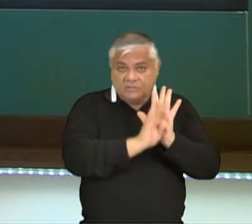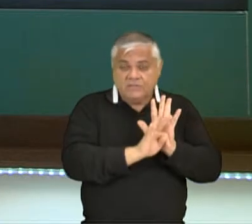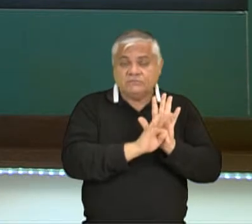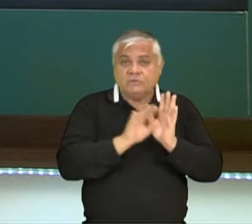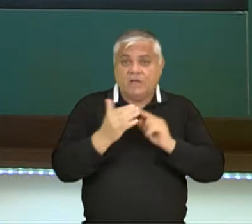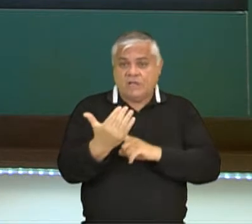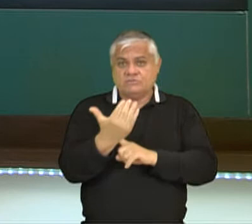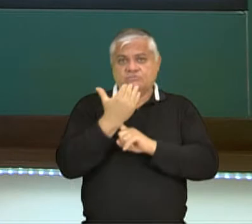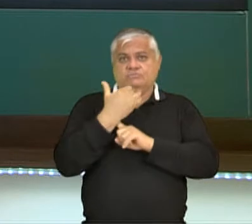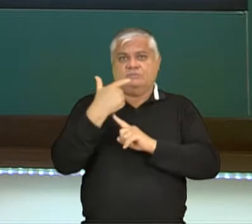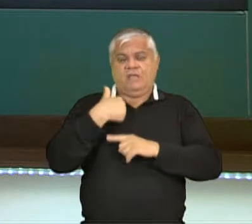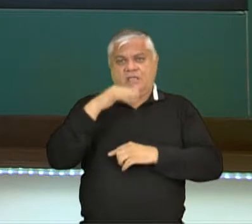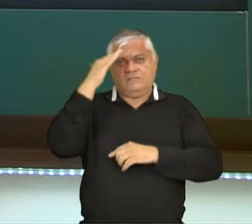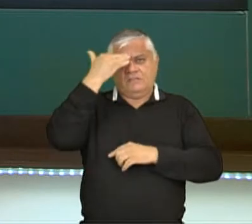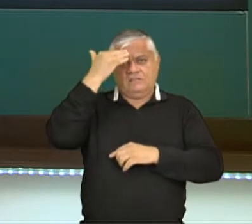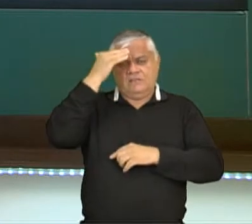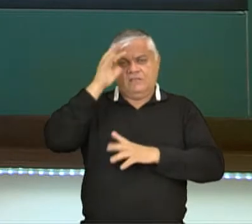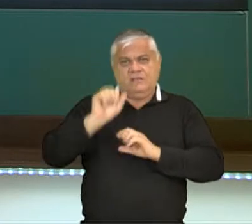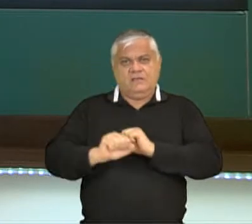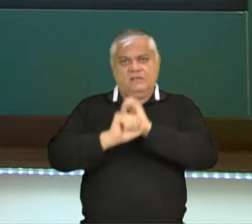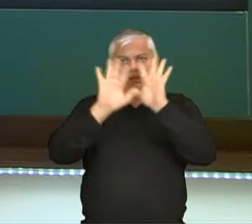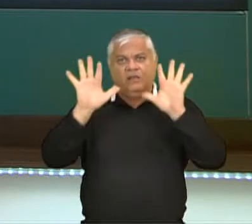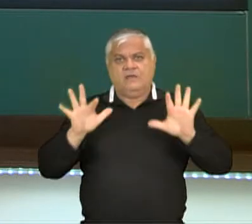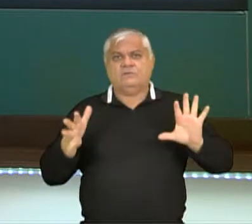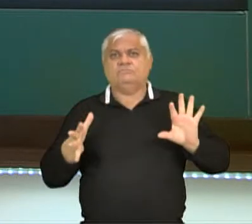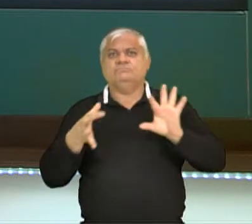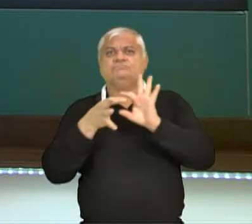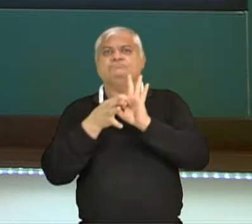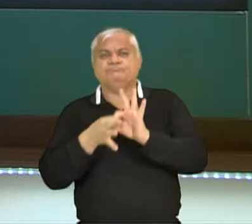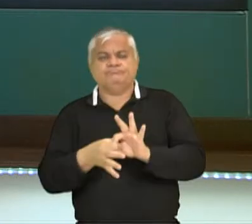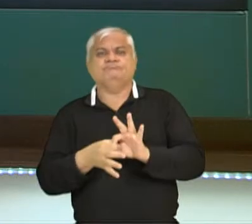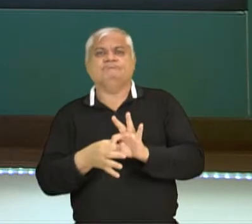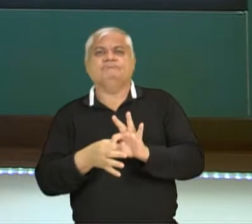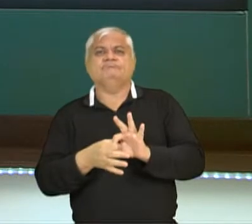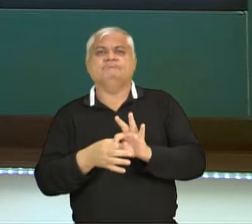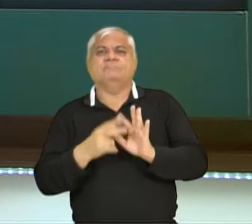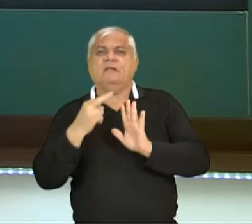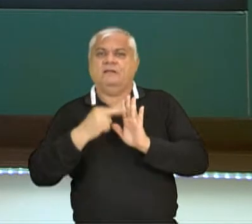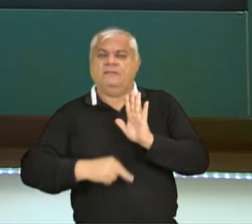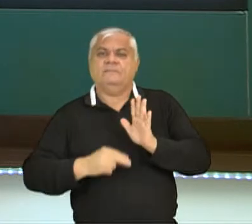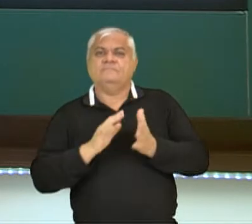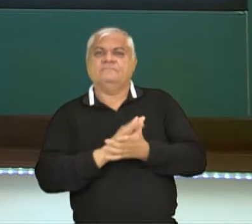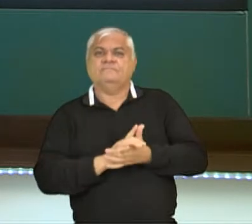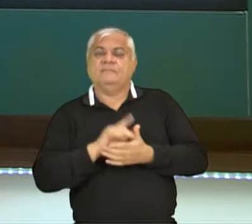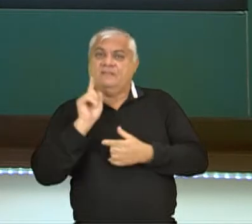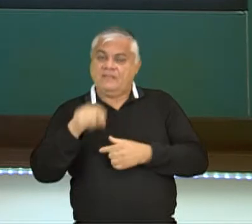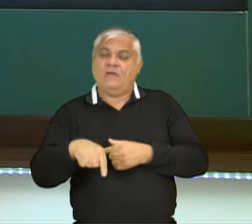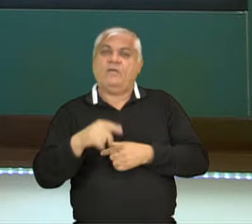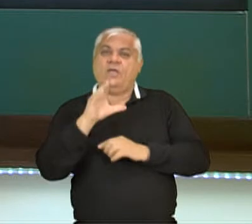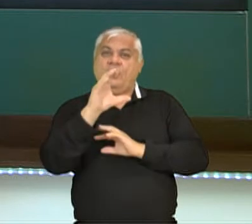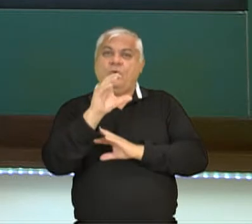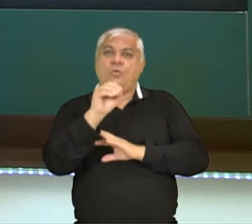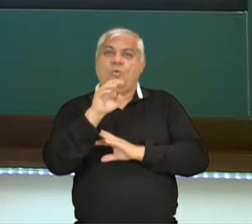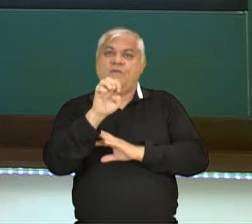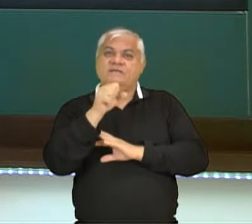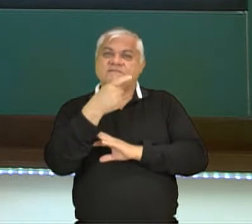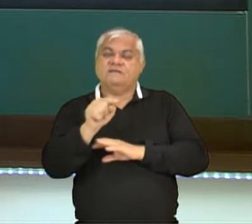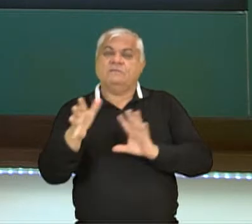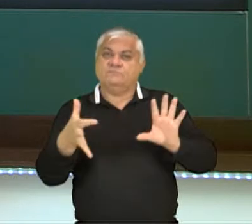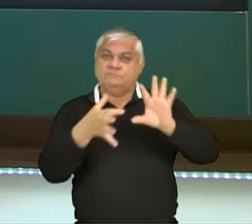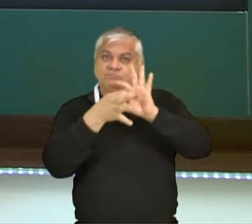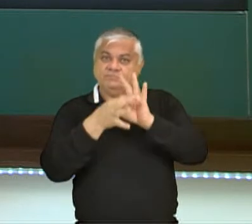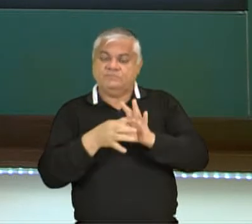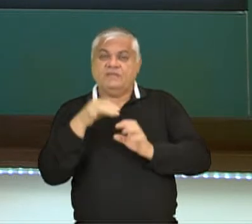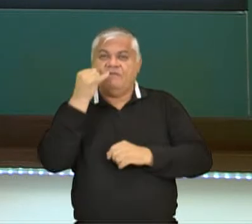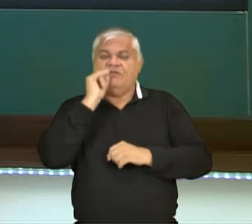nos auxiliam a fazer com que o texto fique mais claro para o leitor. É para isso que serve a coesão, né? Além de evitar